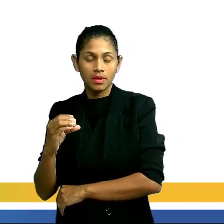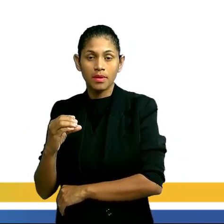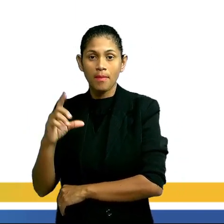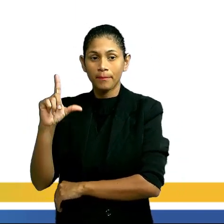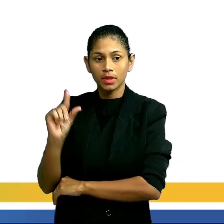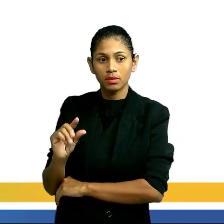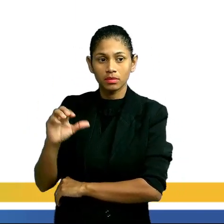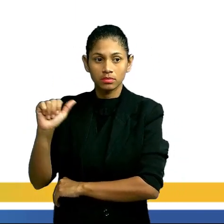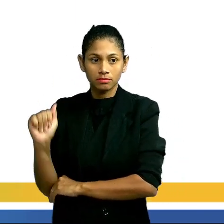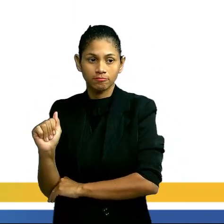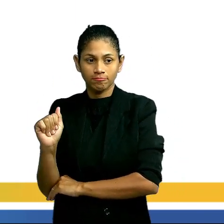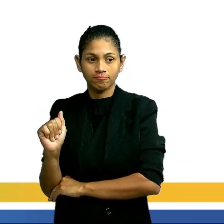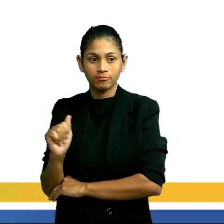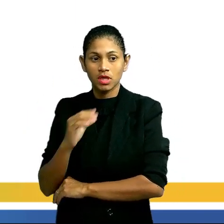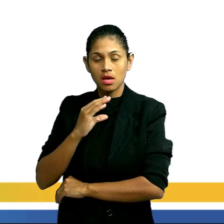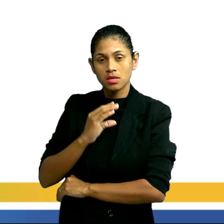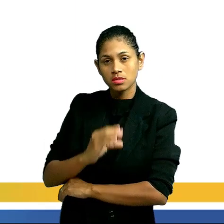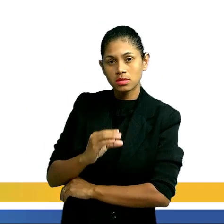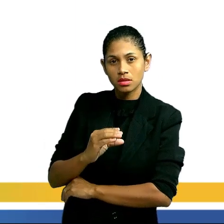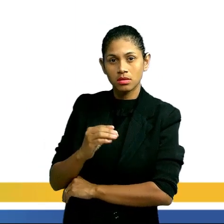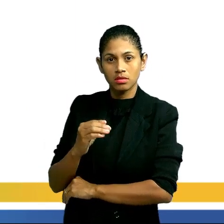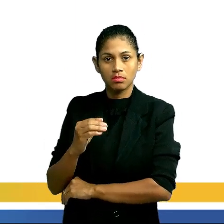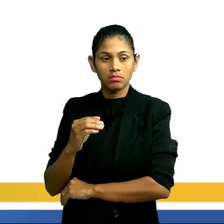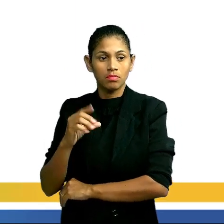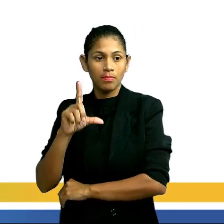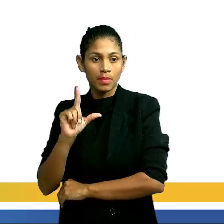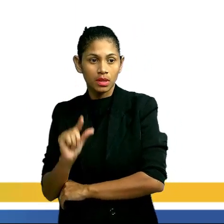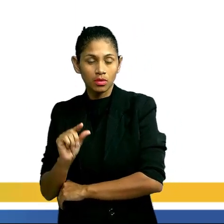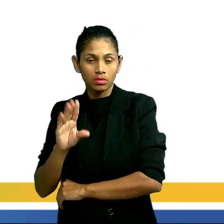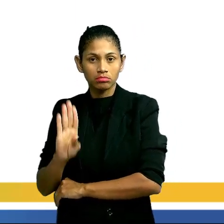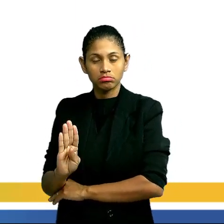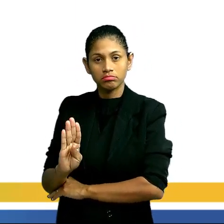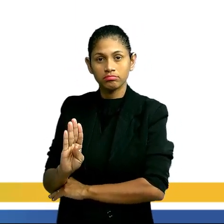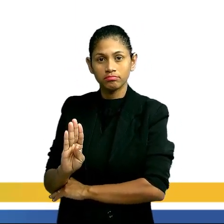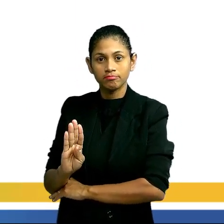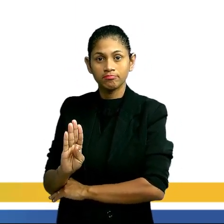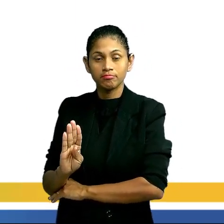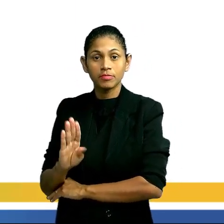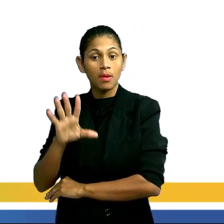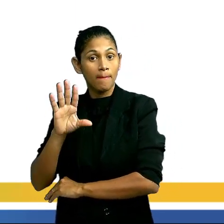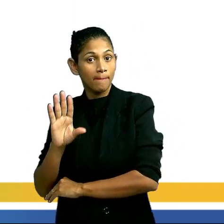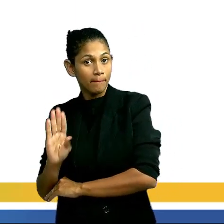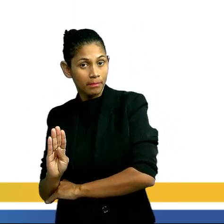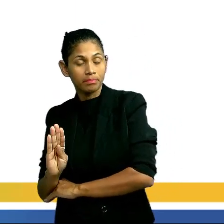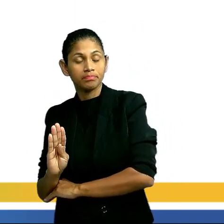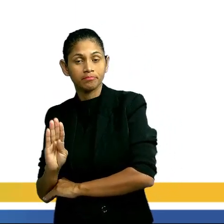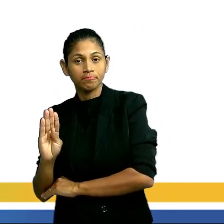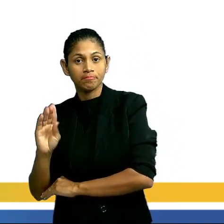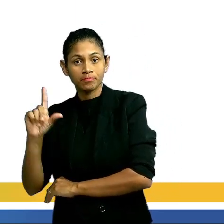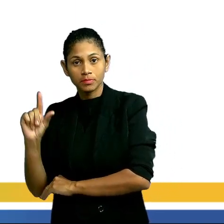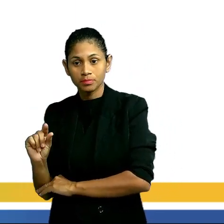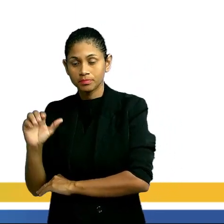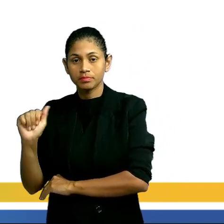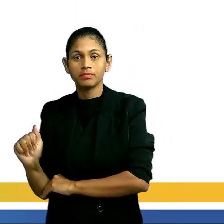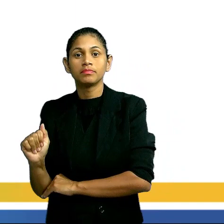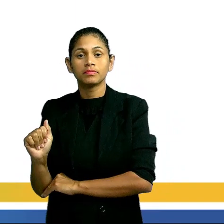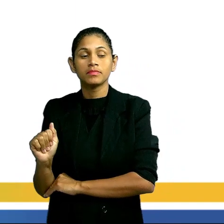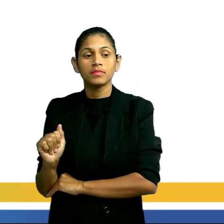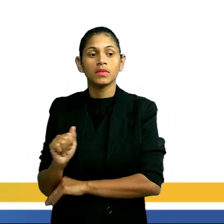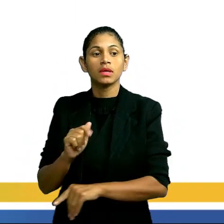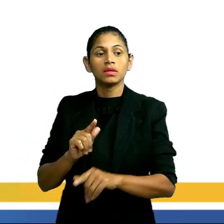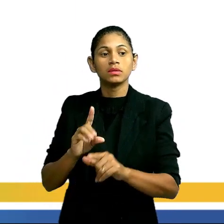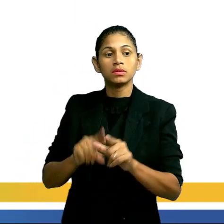A. Alternativa C, C é menor que B e B é menor que A. E a alternativa